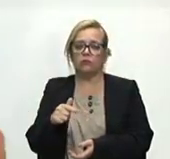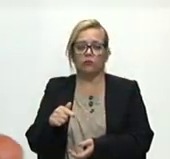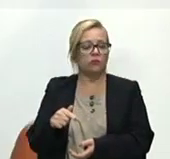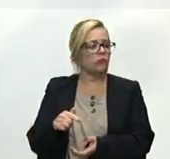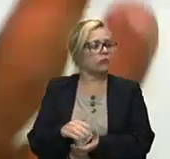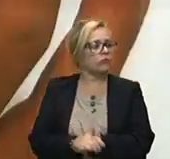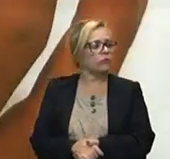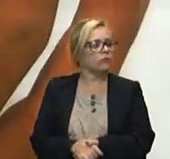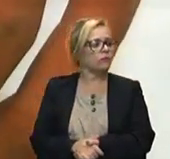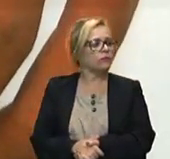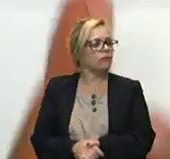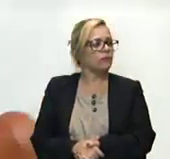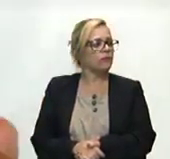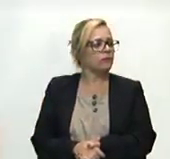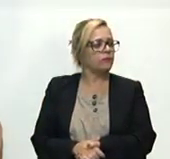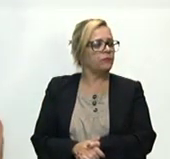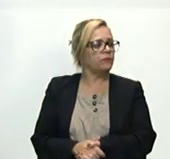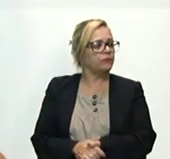Shift 2 para o B.